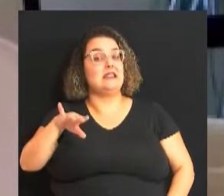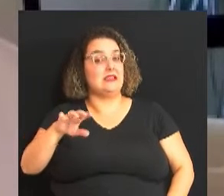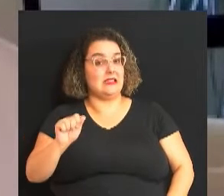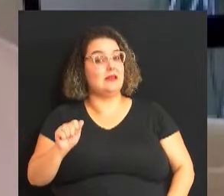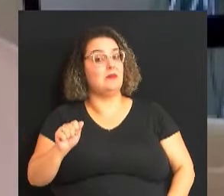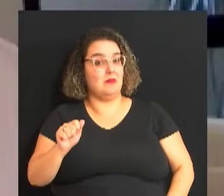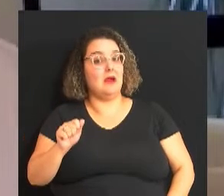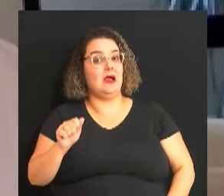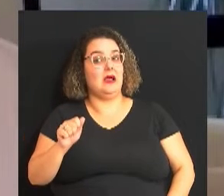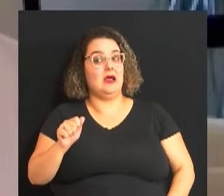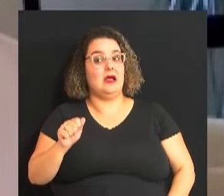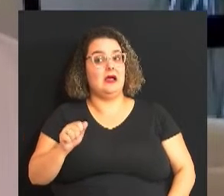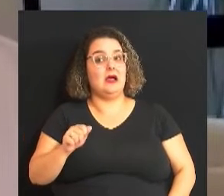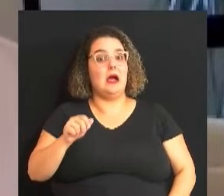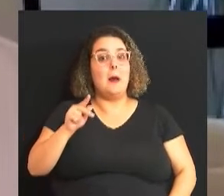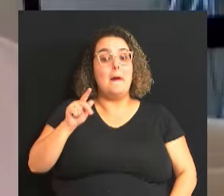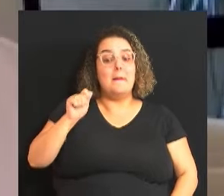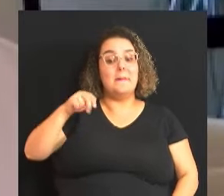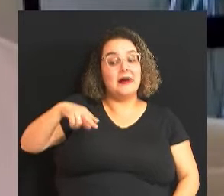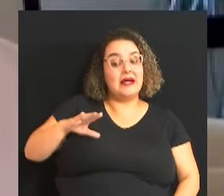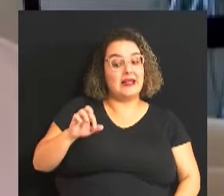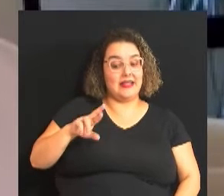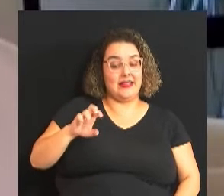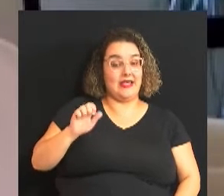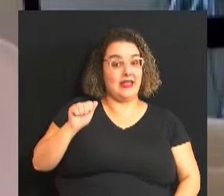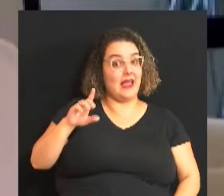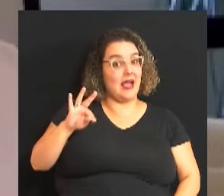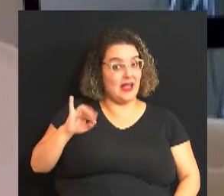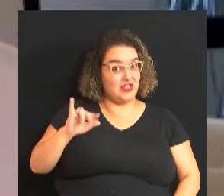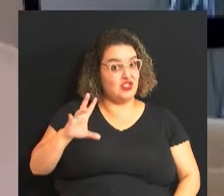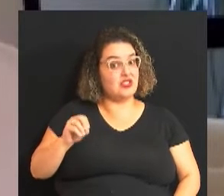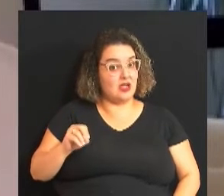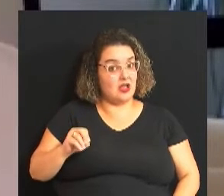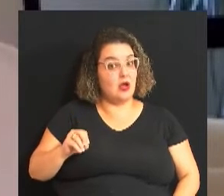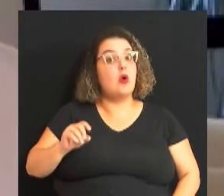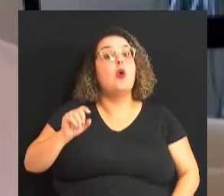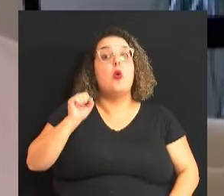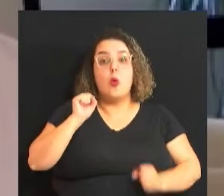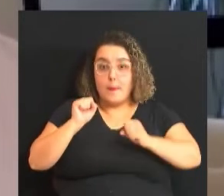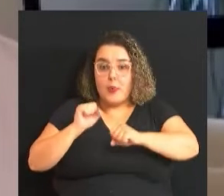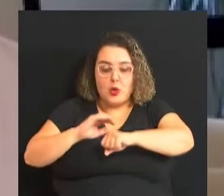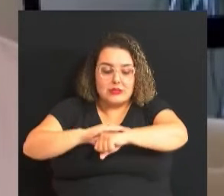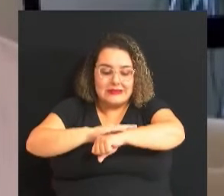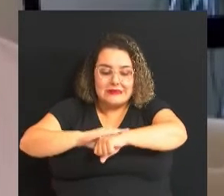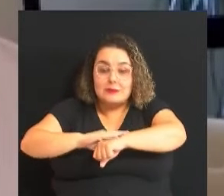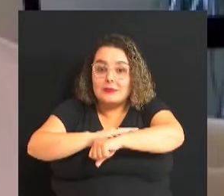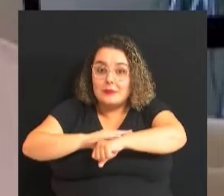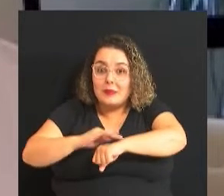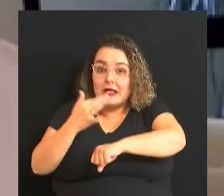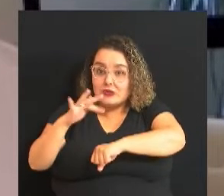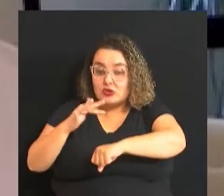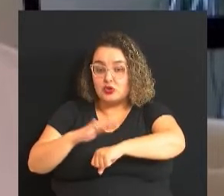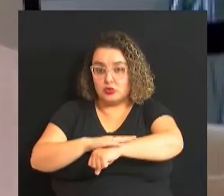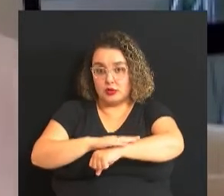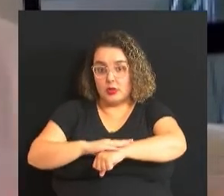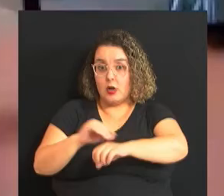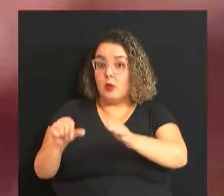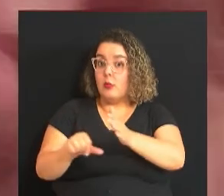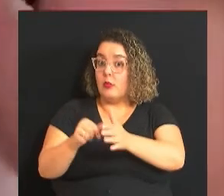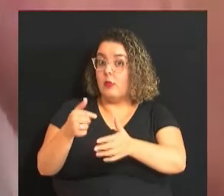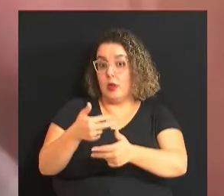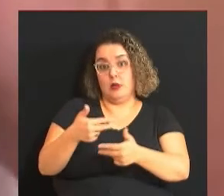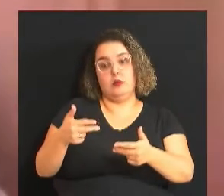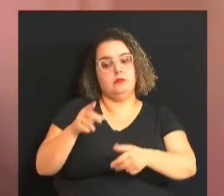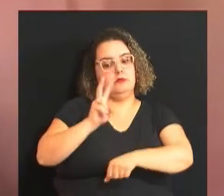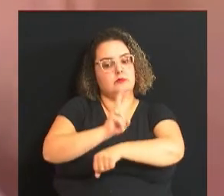enzimas pancreáticas. E essas enzimas digestivas podem irritar a pele da pessoa. Então, o primeiro cuidado que tem que ter é aquilo que